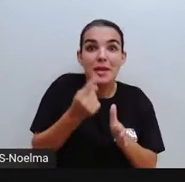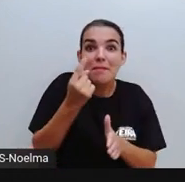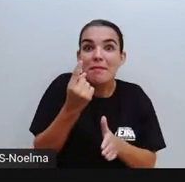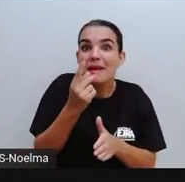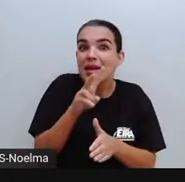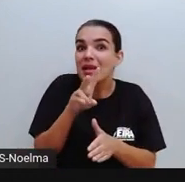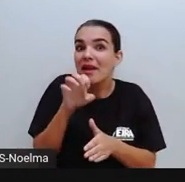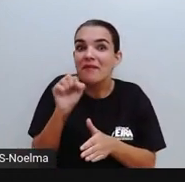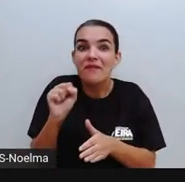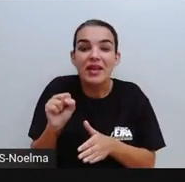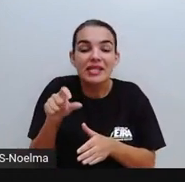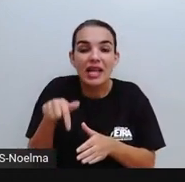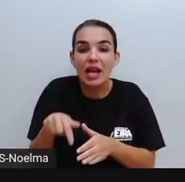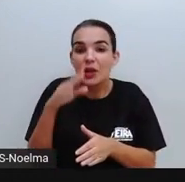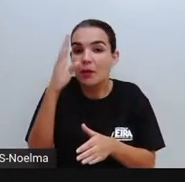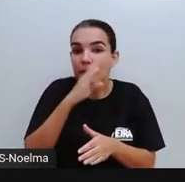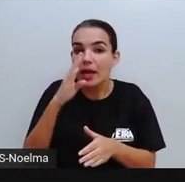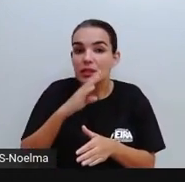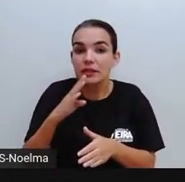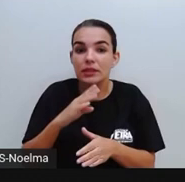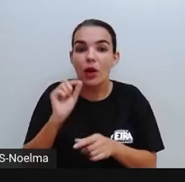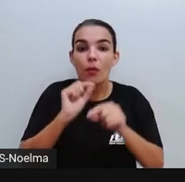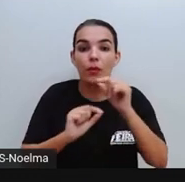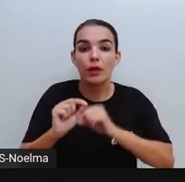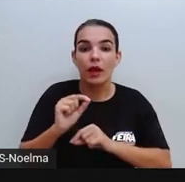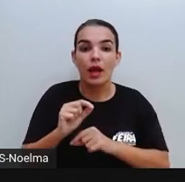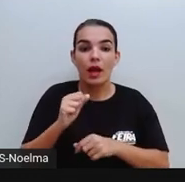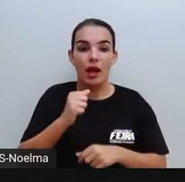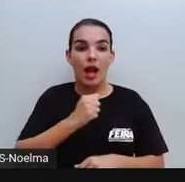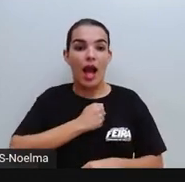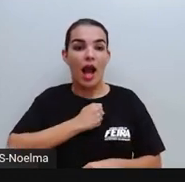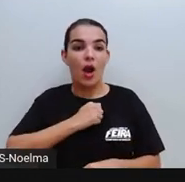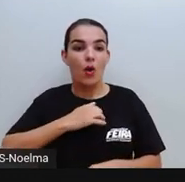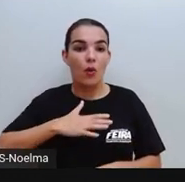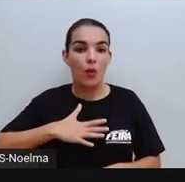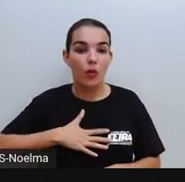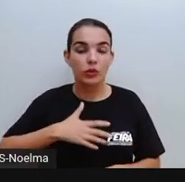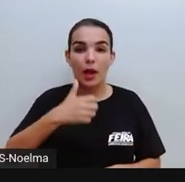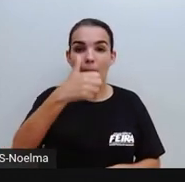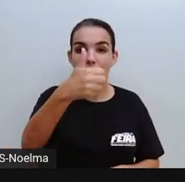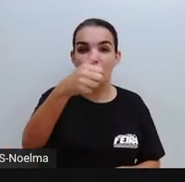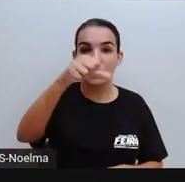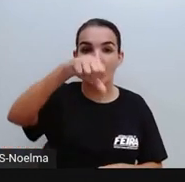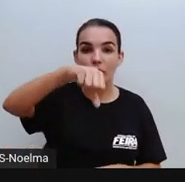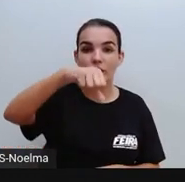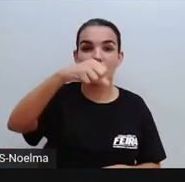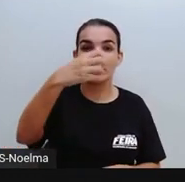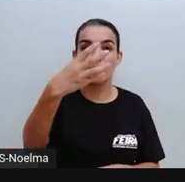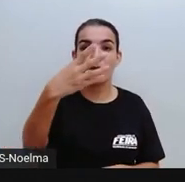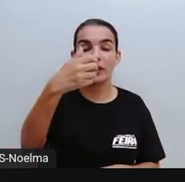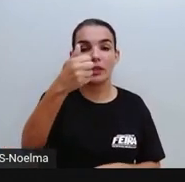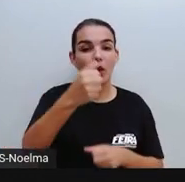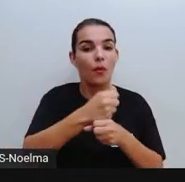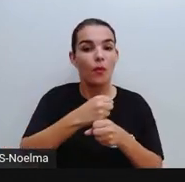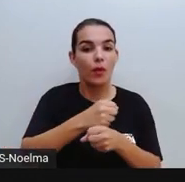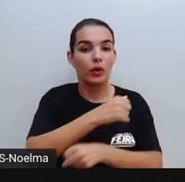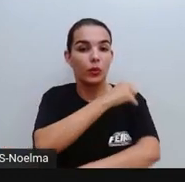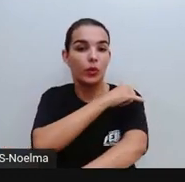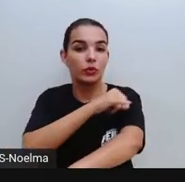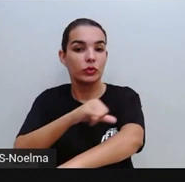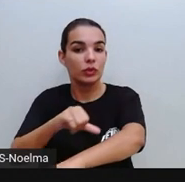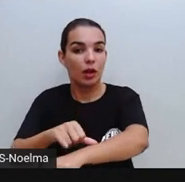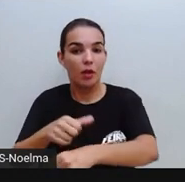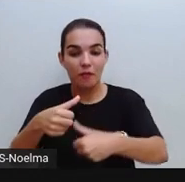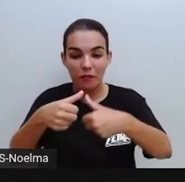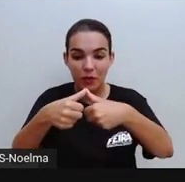do repórter é essa foi ao ar em agosto de 1941 da Rádio Nacional do Rio de Janeiro e permaneceu no